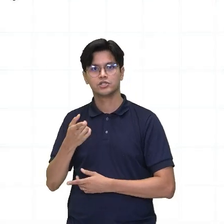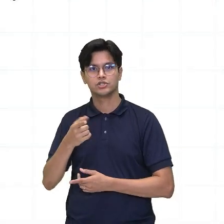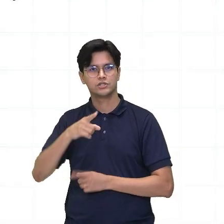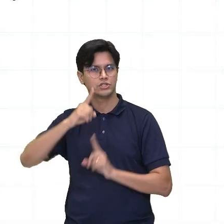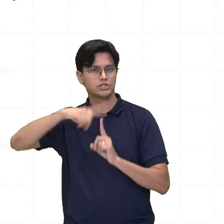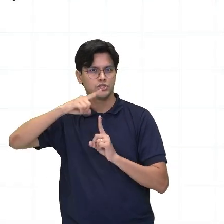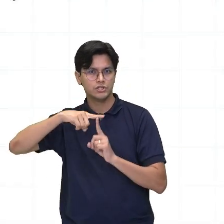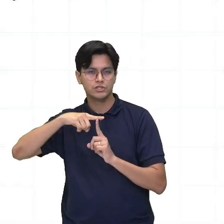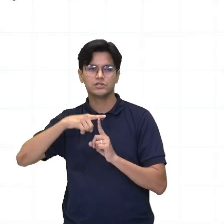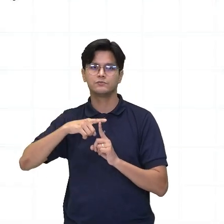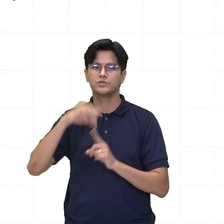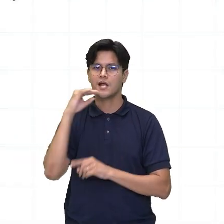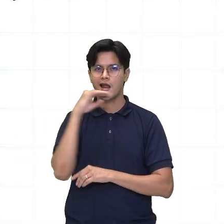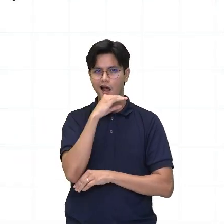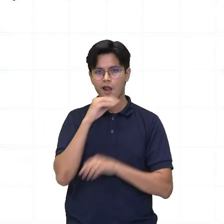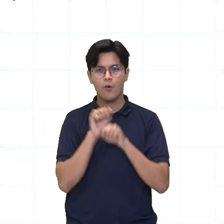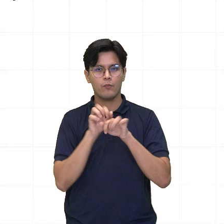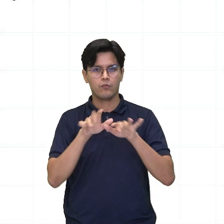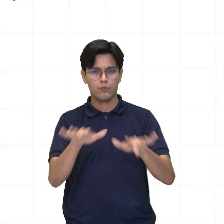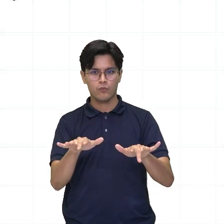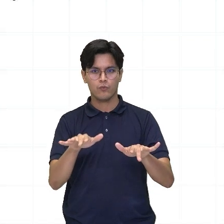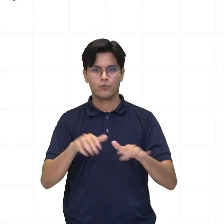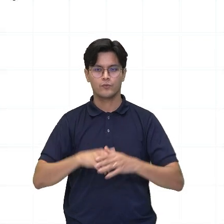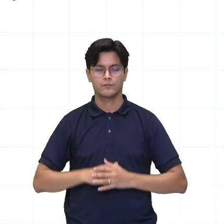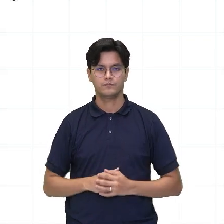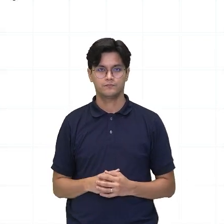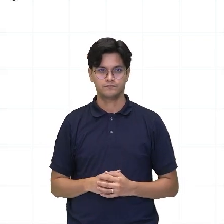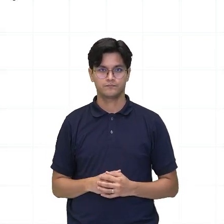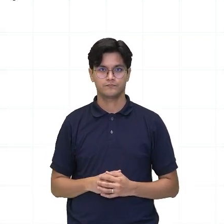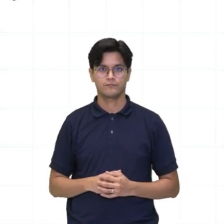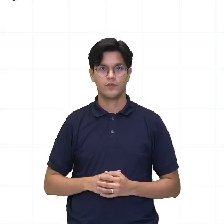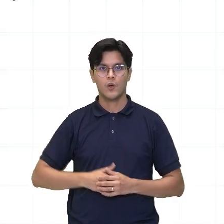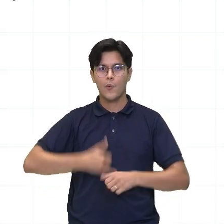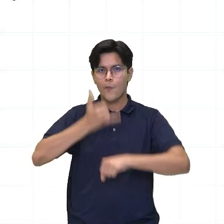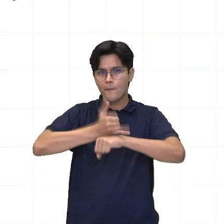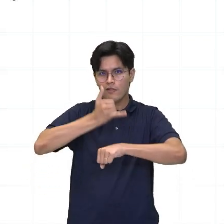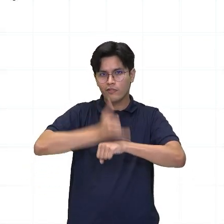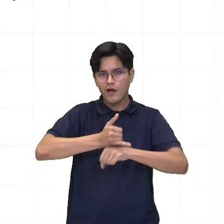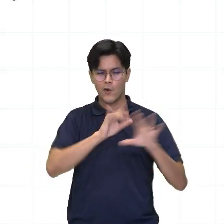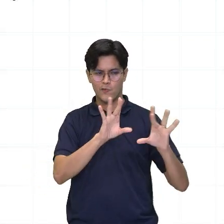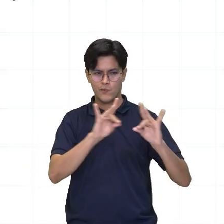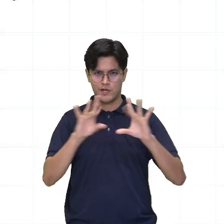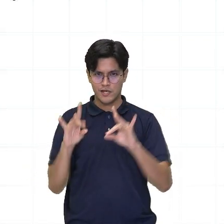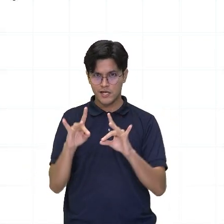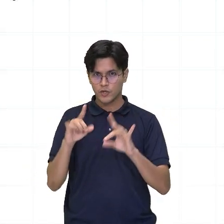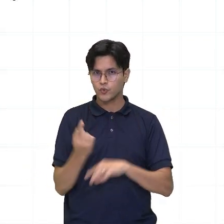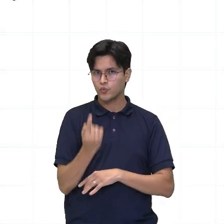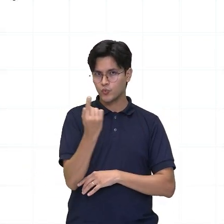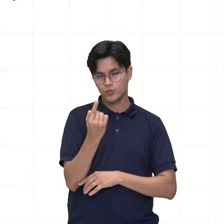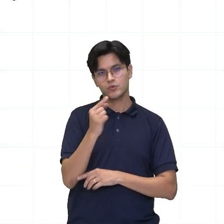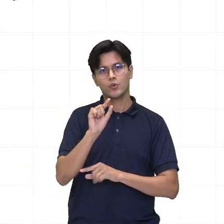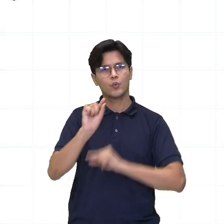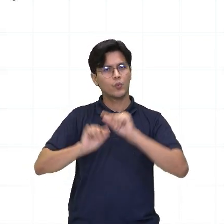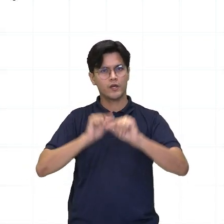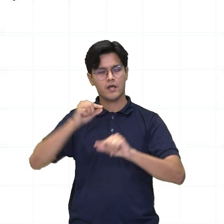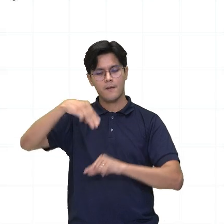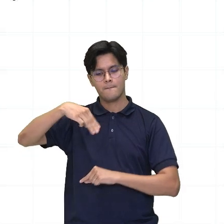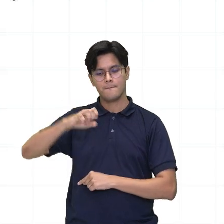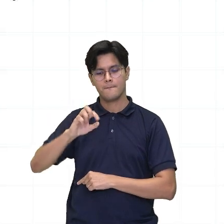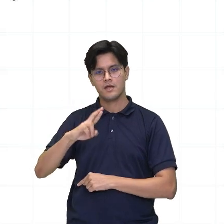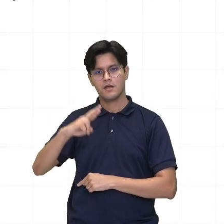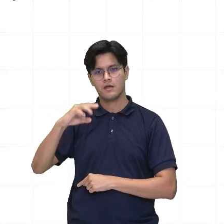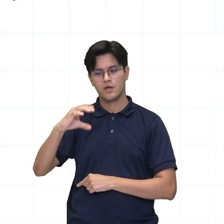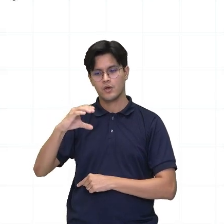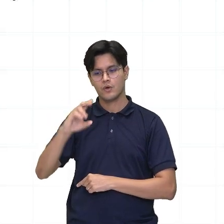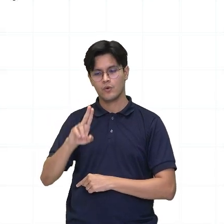líquido, né? Como todo líquido, o mercúrio se expande na medida em que ele é